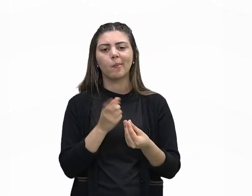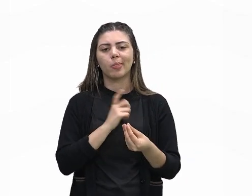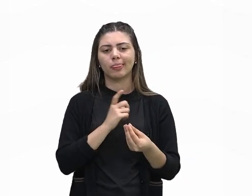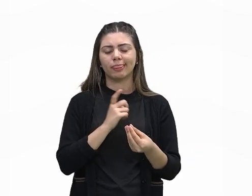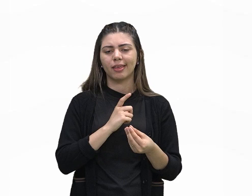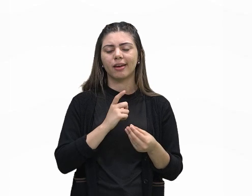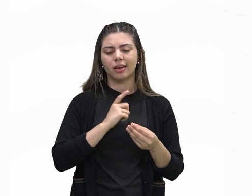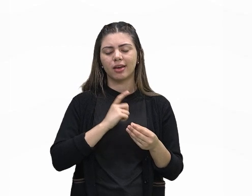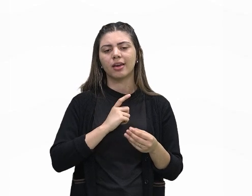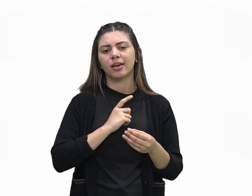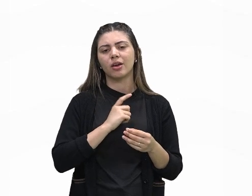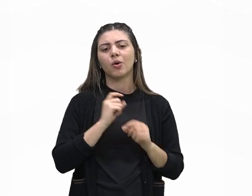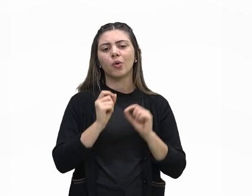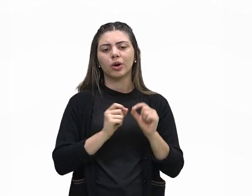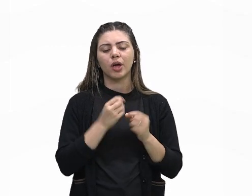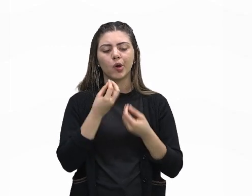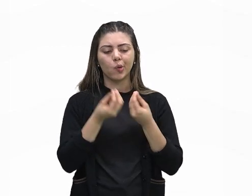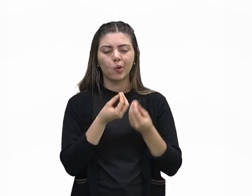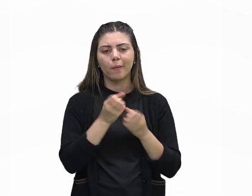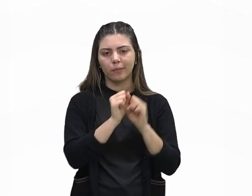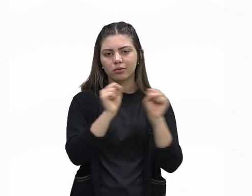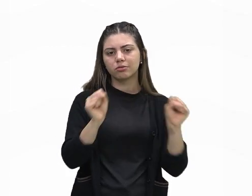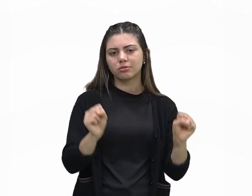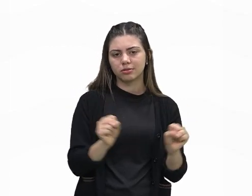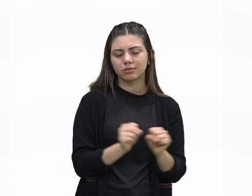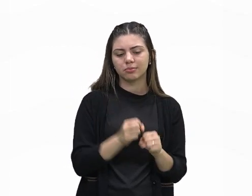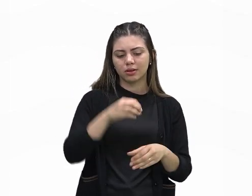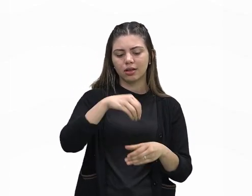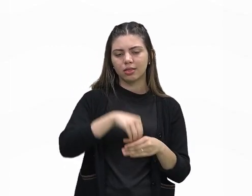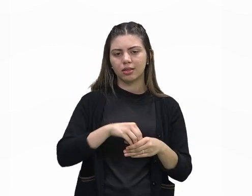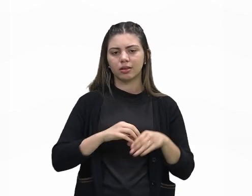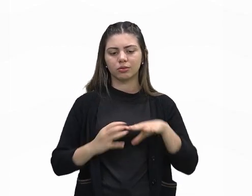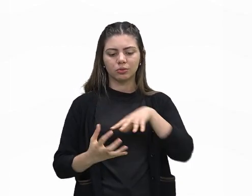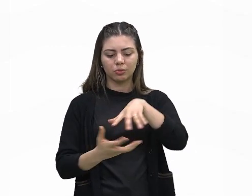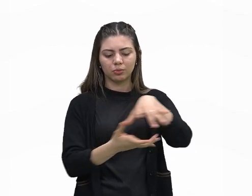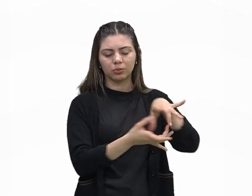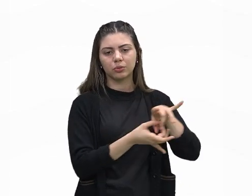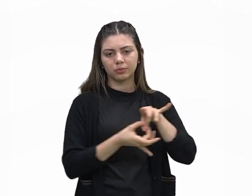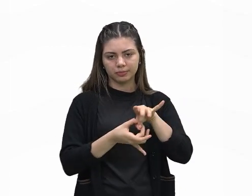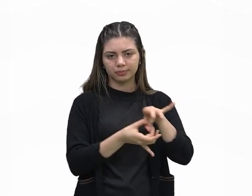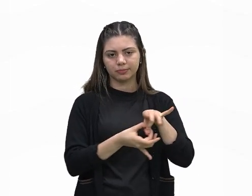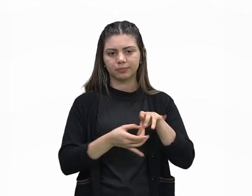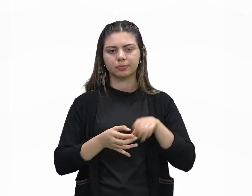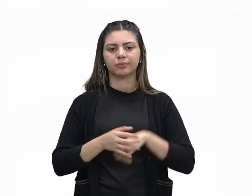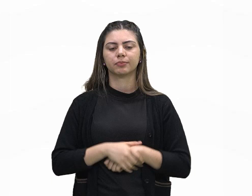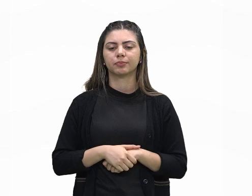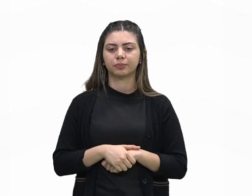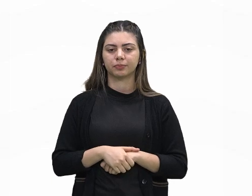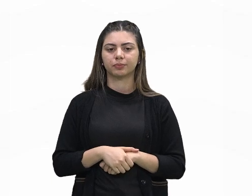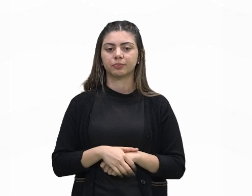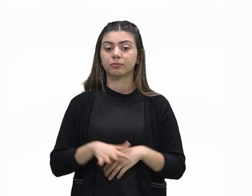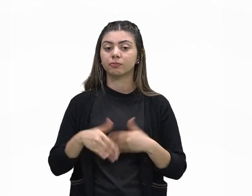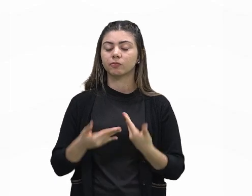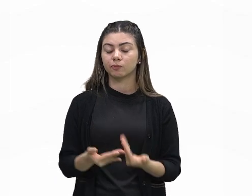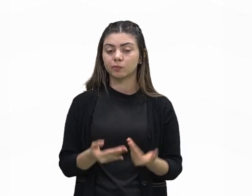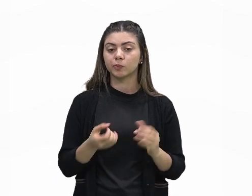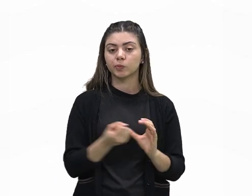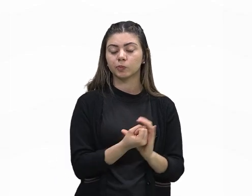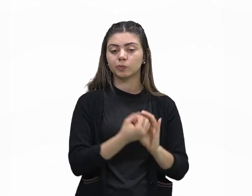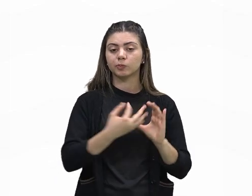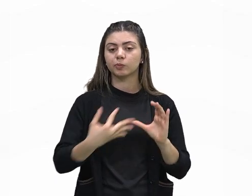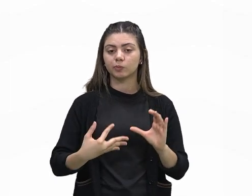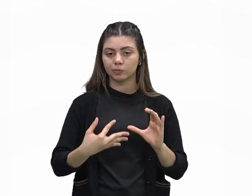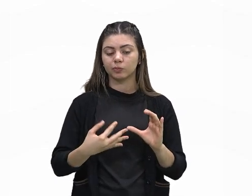parte, né, que determina esse sistema dentro da globalização. Uma das características,